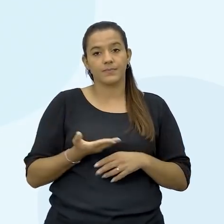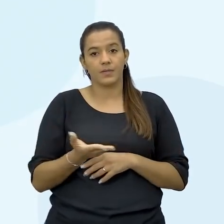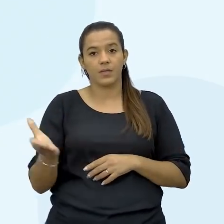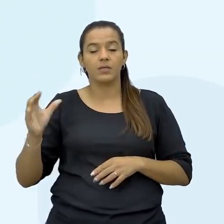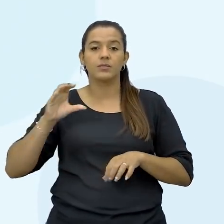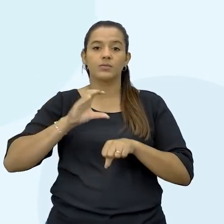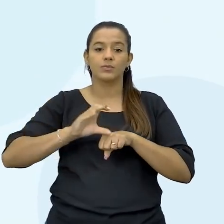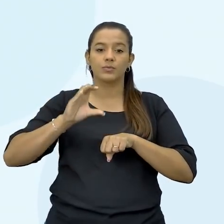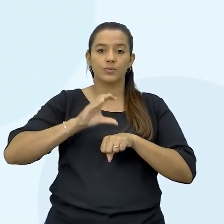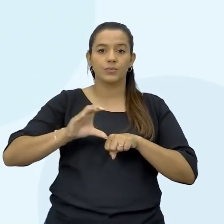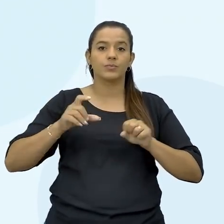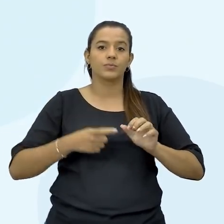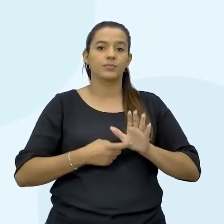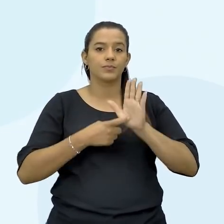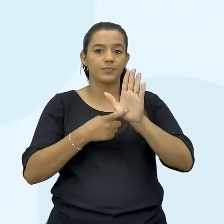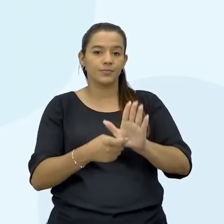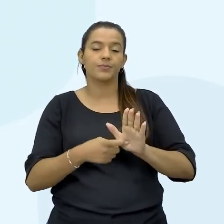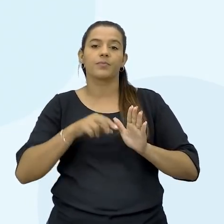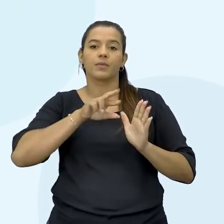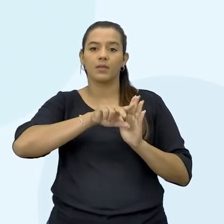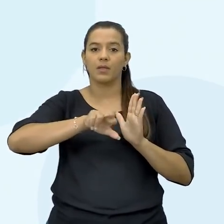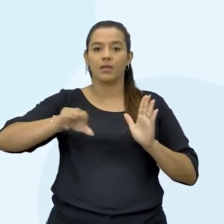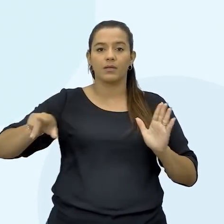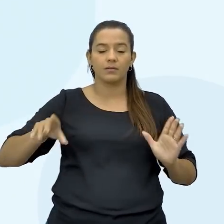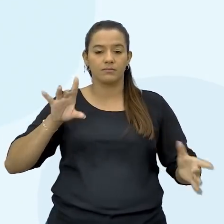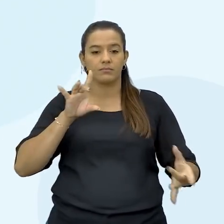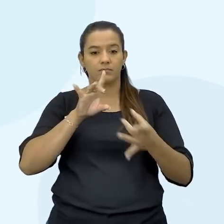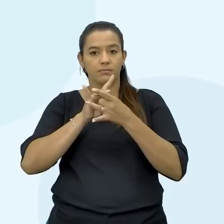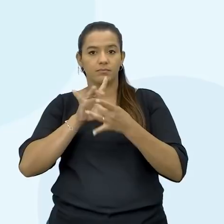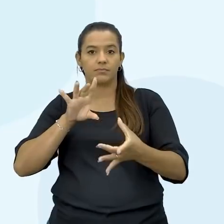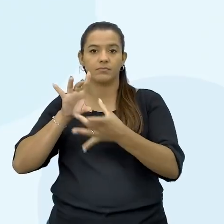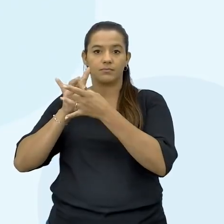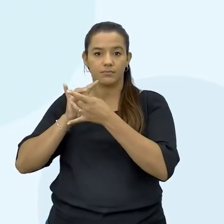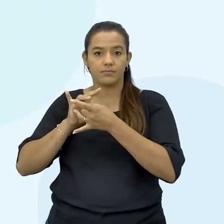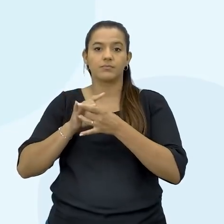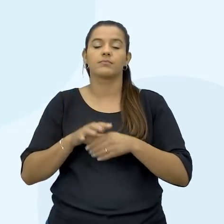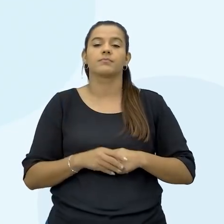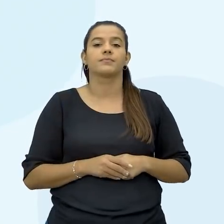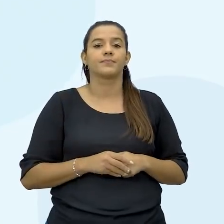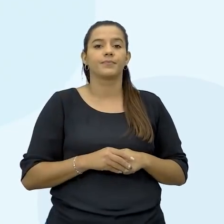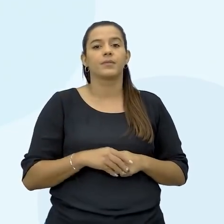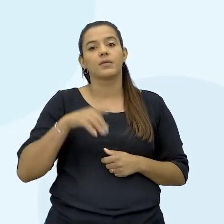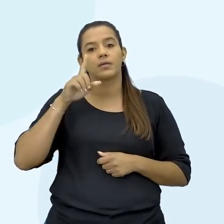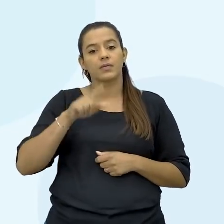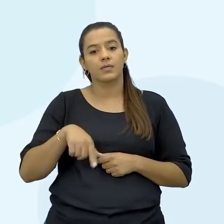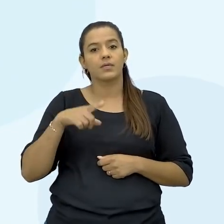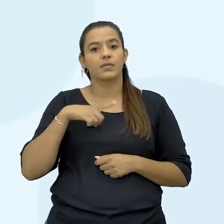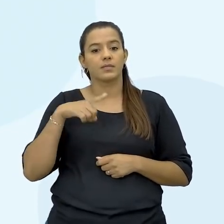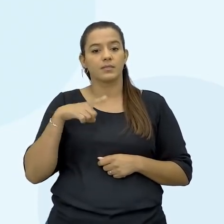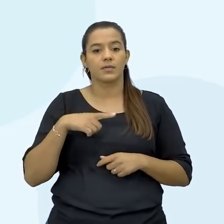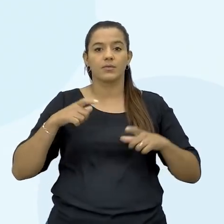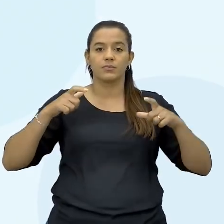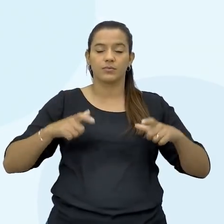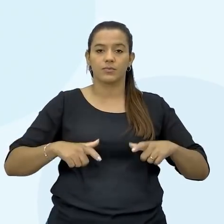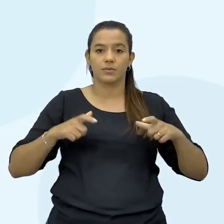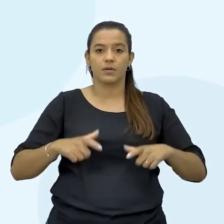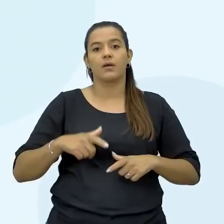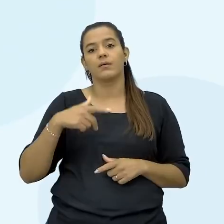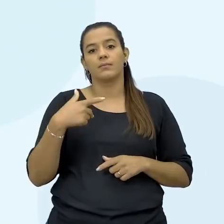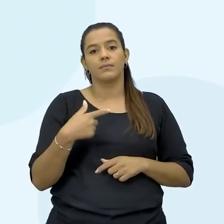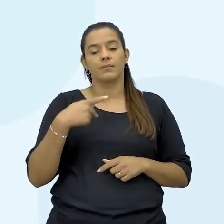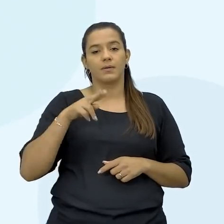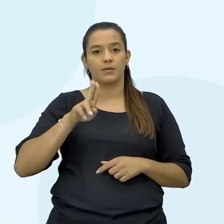serão oferecidos pelas entidades parceiras, né? Como, por exemplo, o Centro Paula Souza. Outro